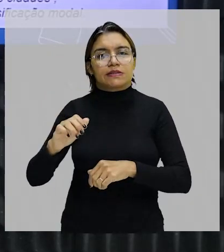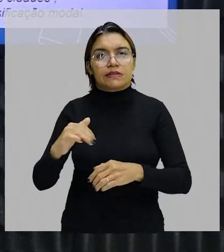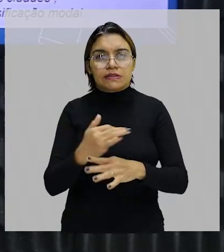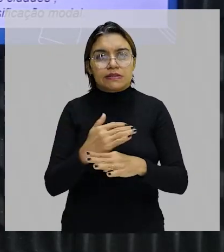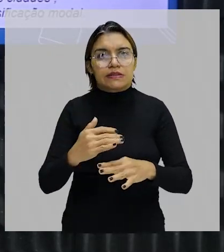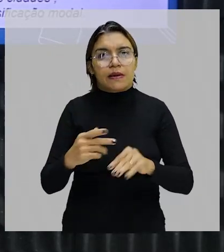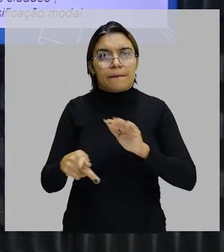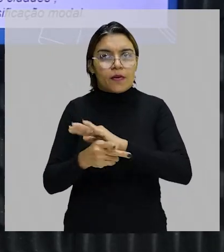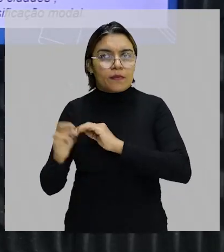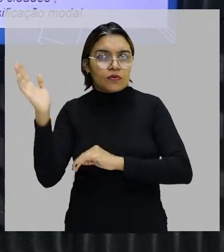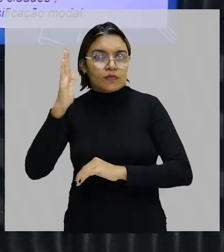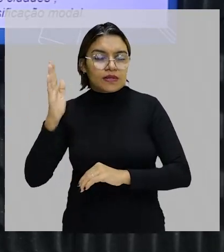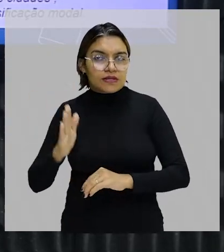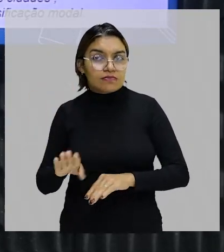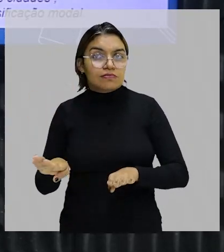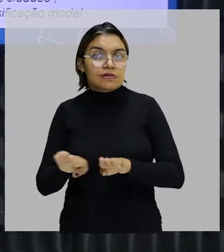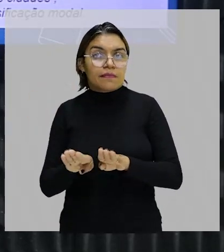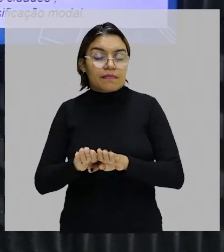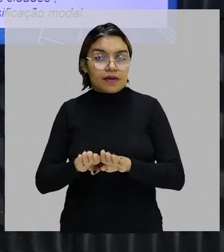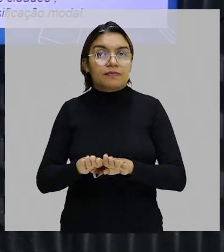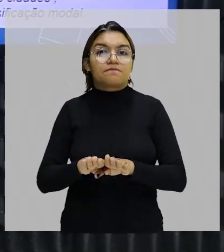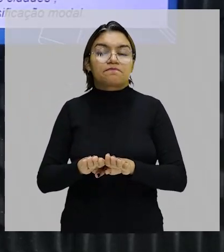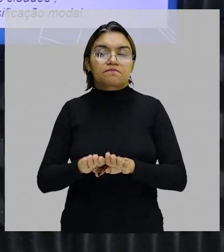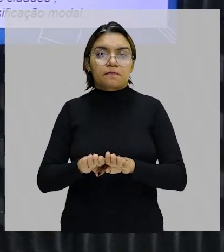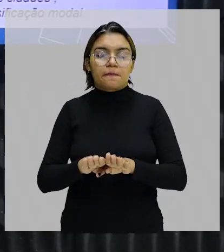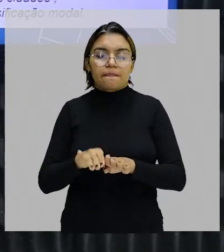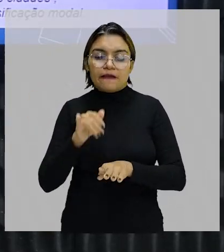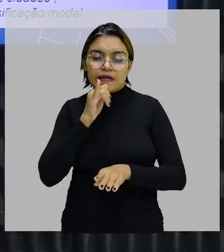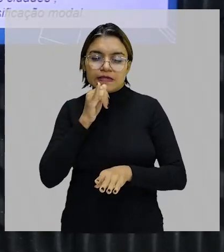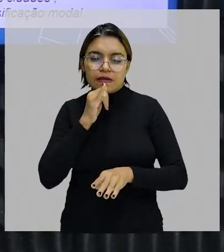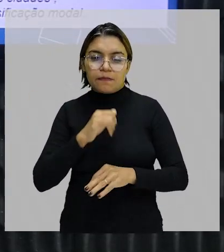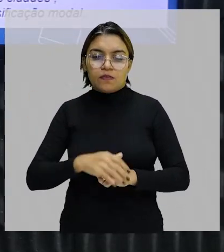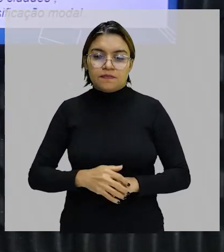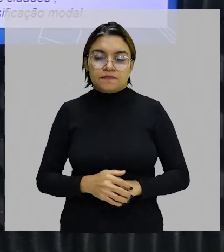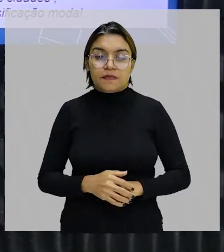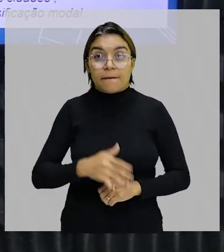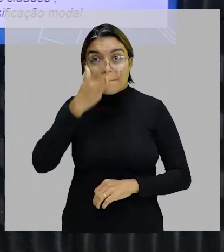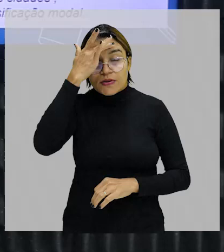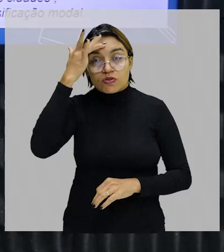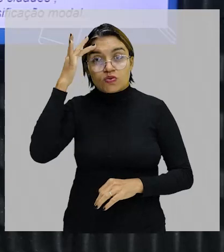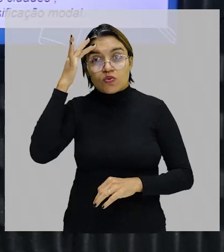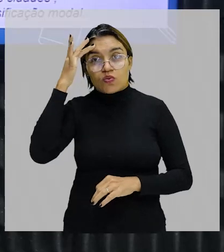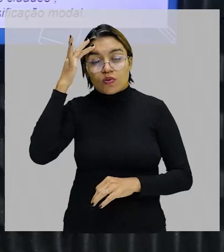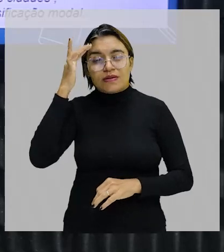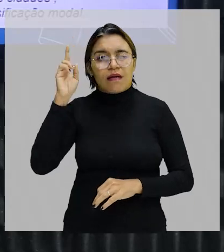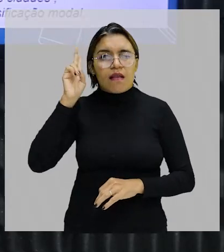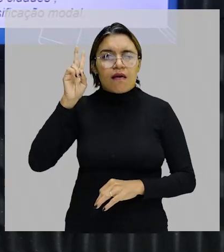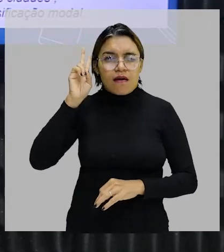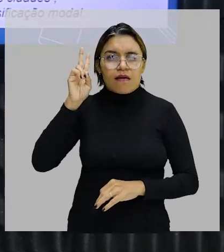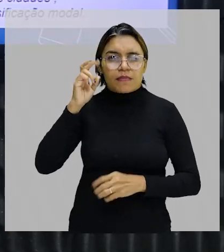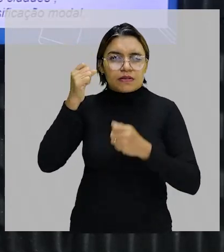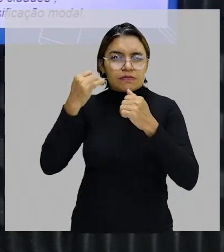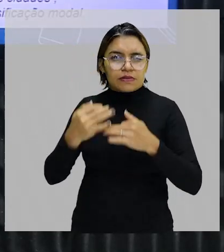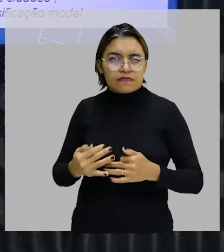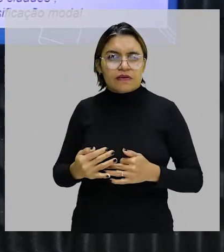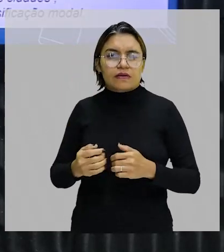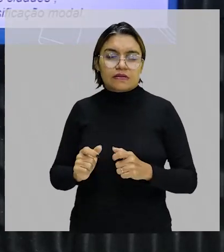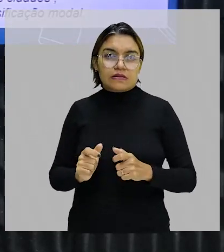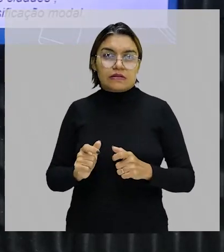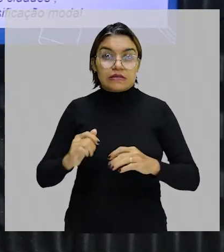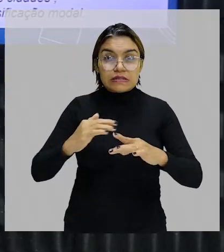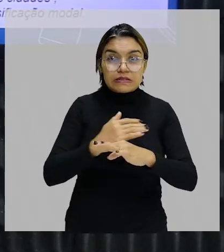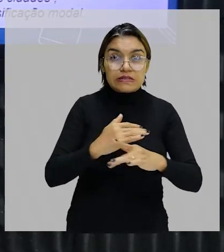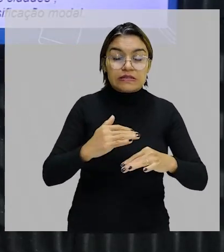afasta diretamente pessoas para cidades de menor porte, por exemplo, né? Pessoas aí, lembra que a gente falou da descentralização das cidades,